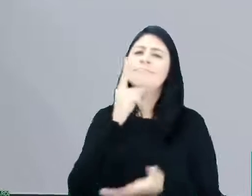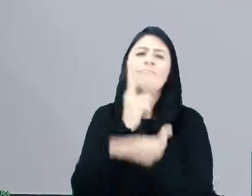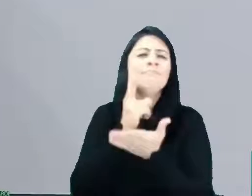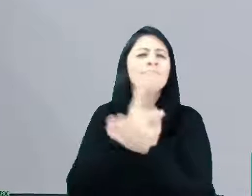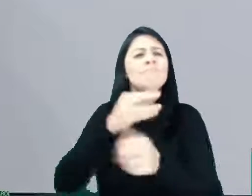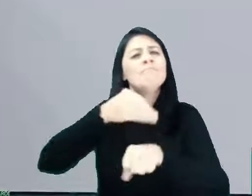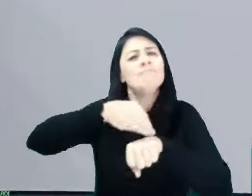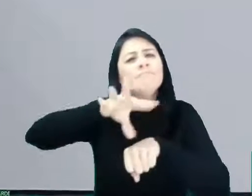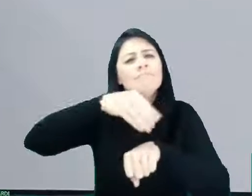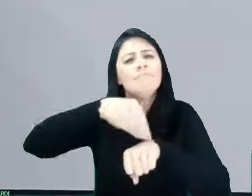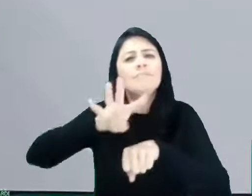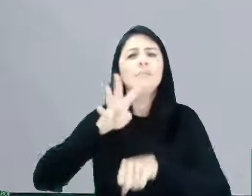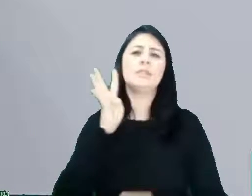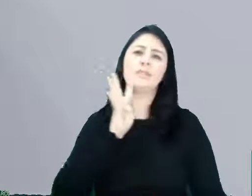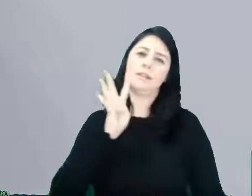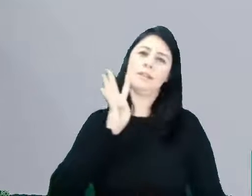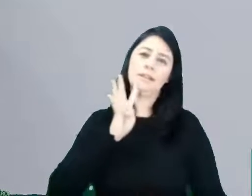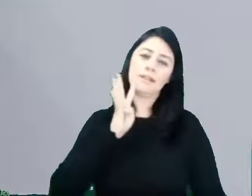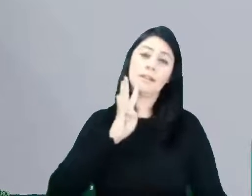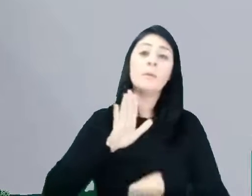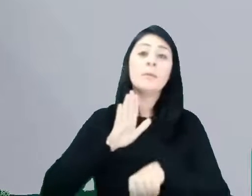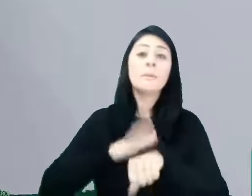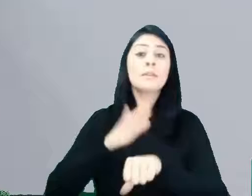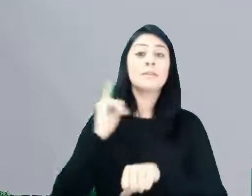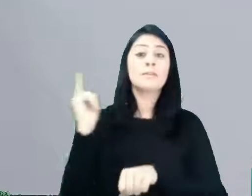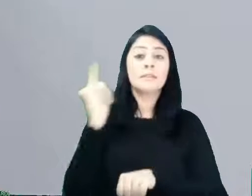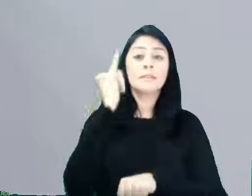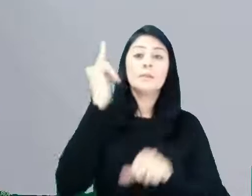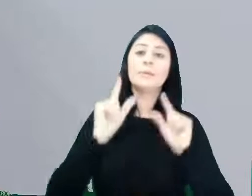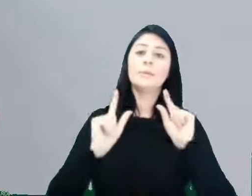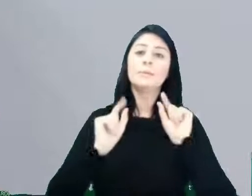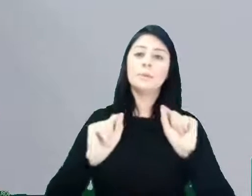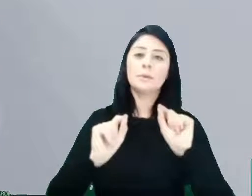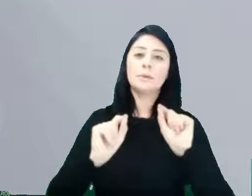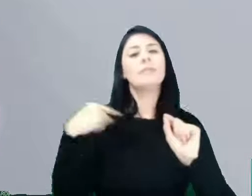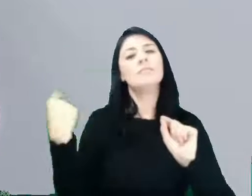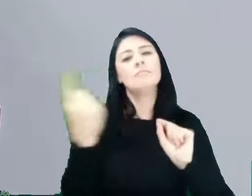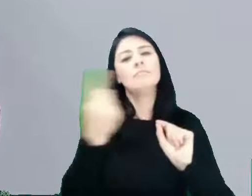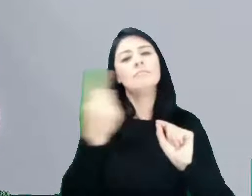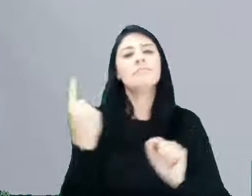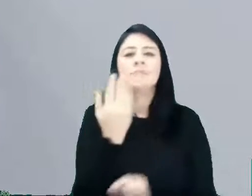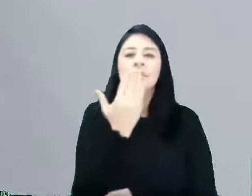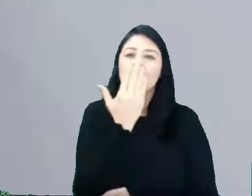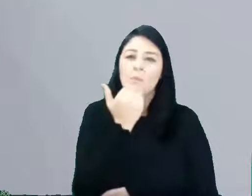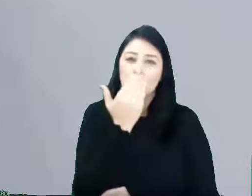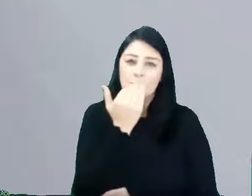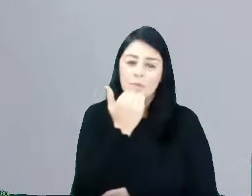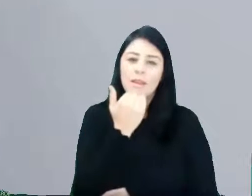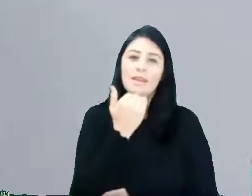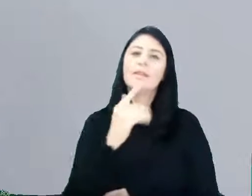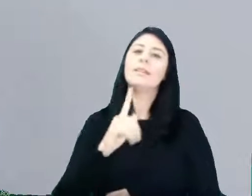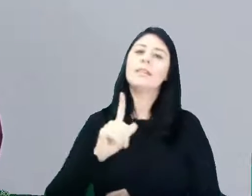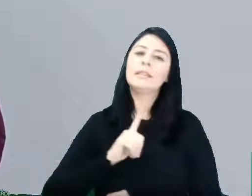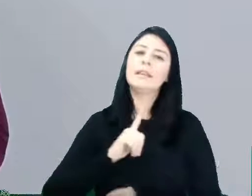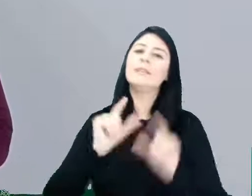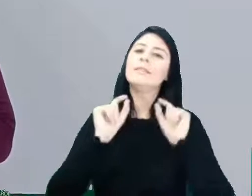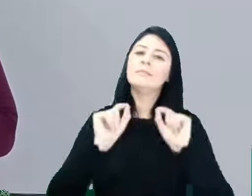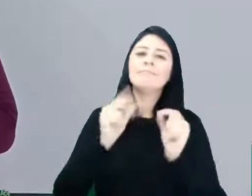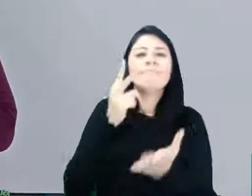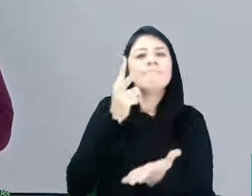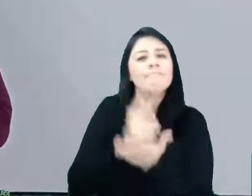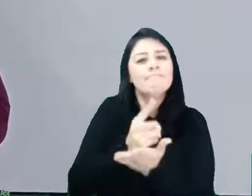muitas dicas boas. E o mais importante de tudo, quando nós vamos nos alimentar,